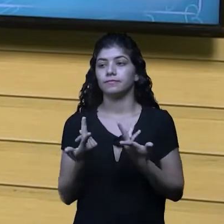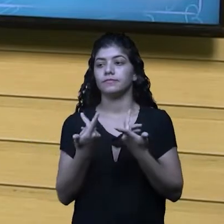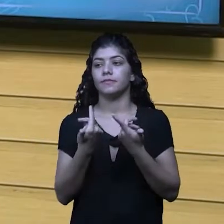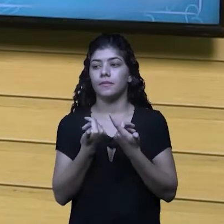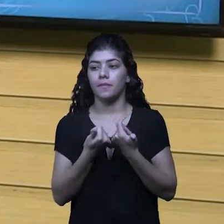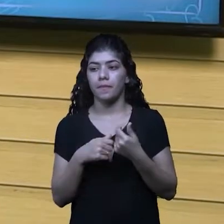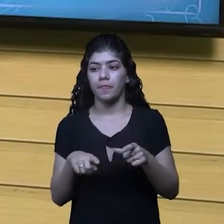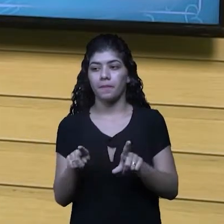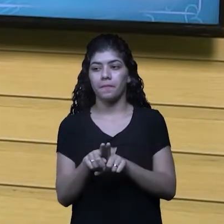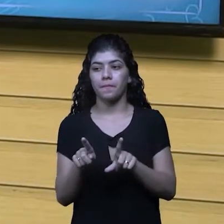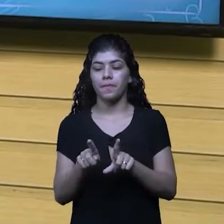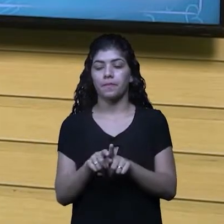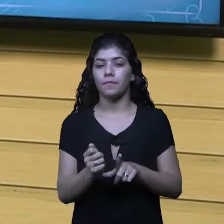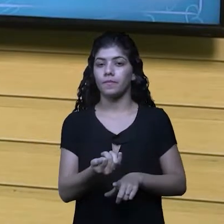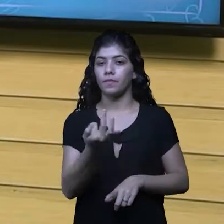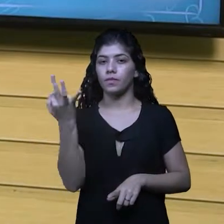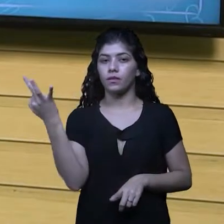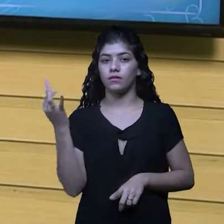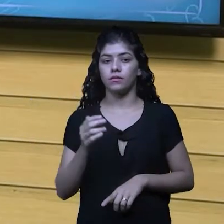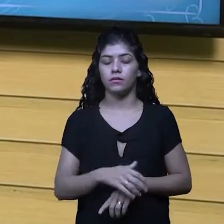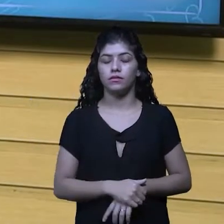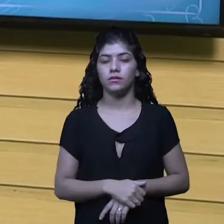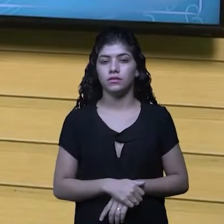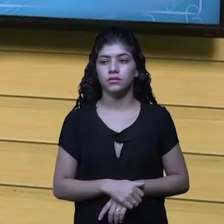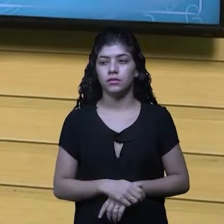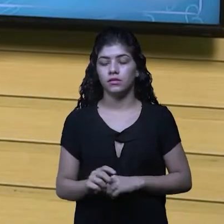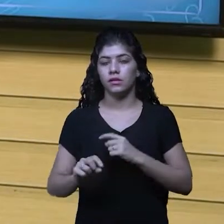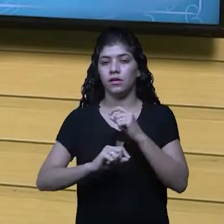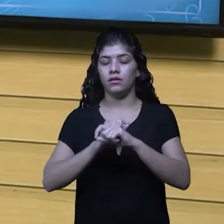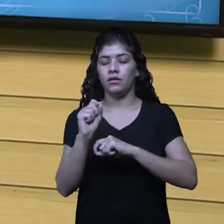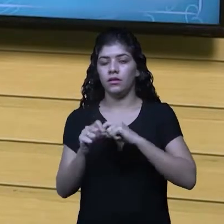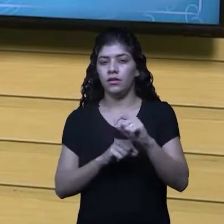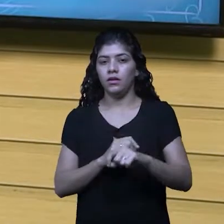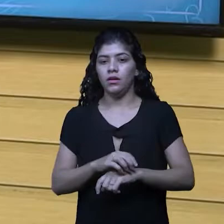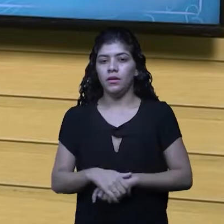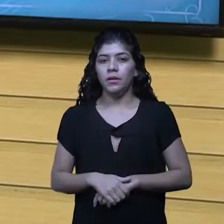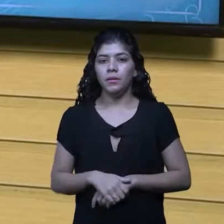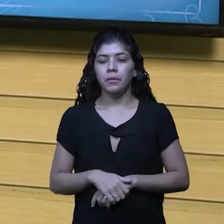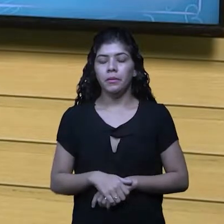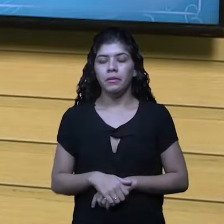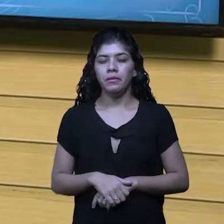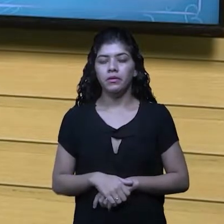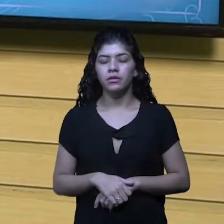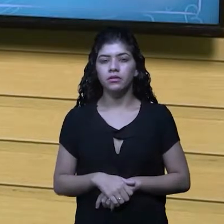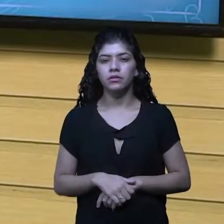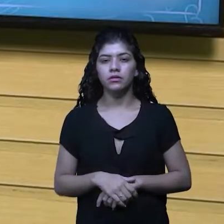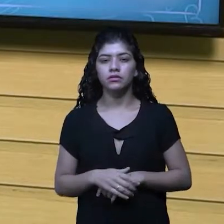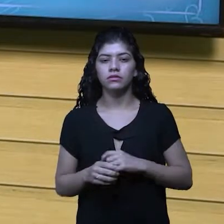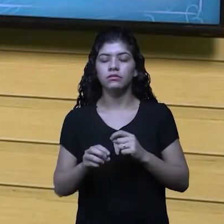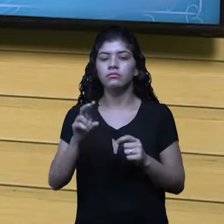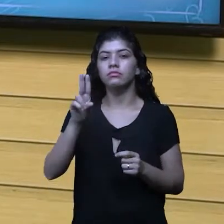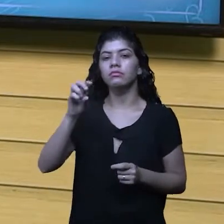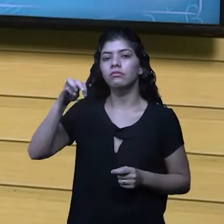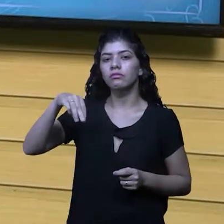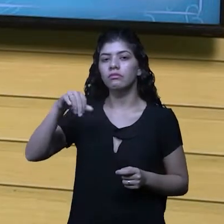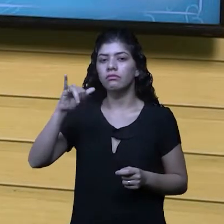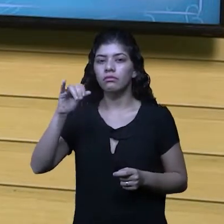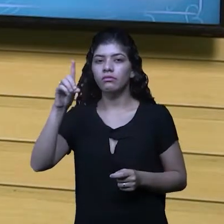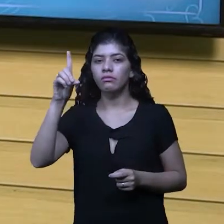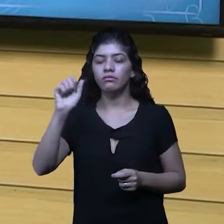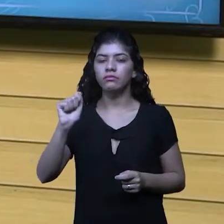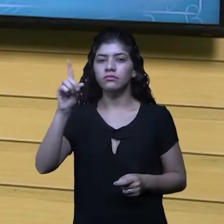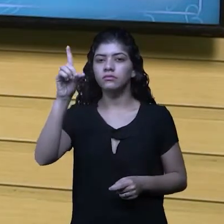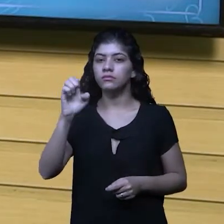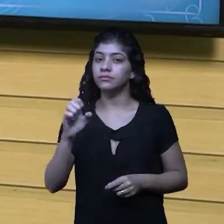e a semi-quantitativa, que são aqueles em que a umidade, por exemplo, do ar interfere